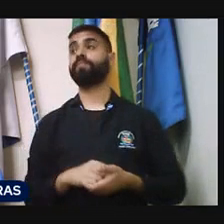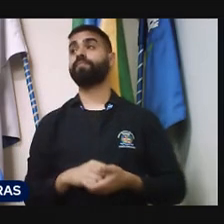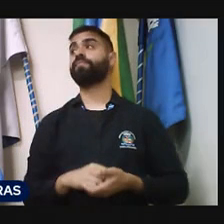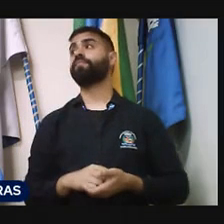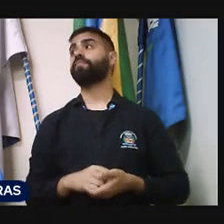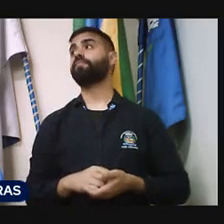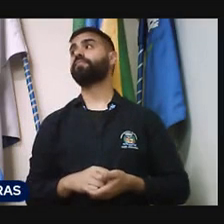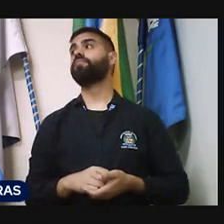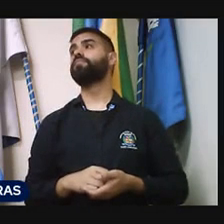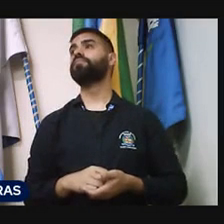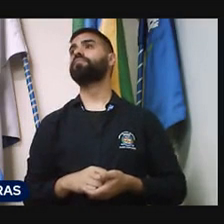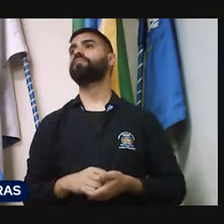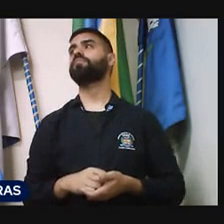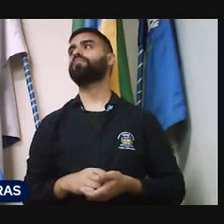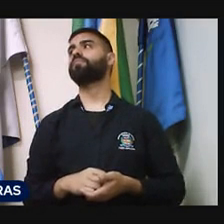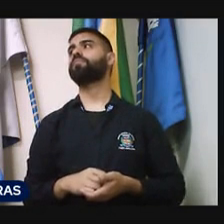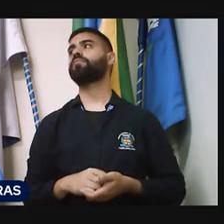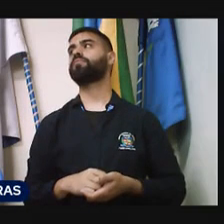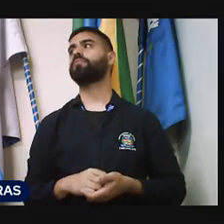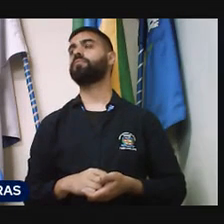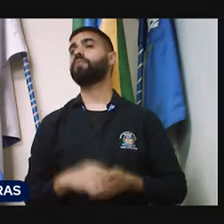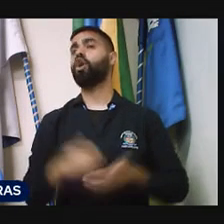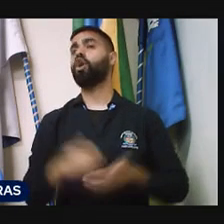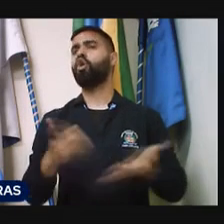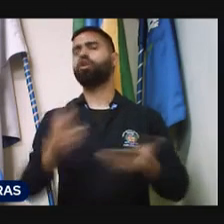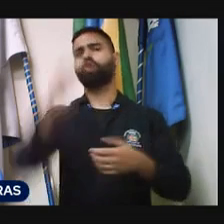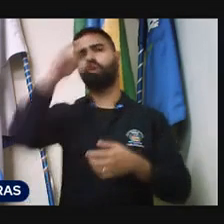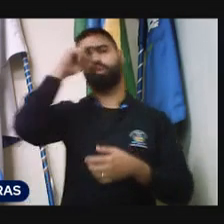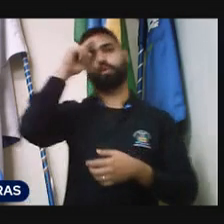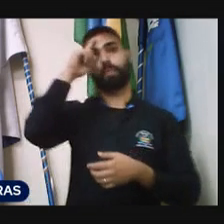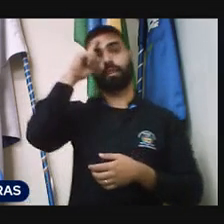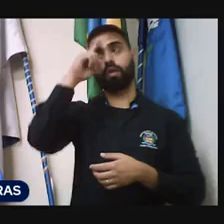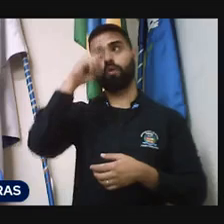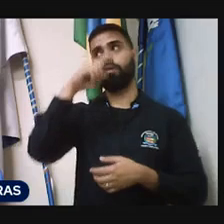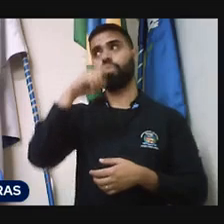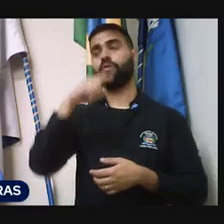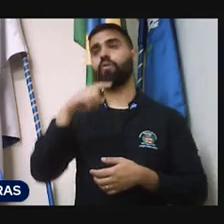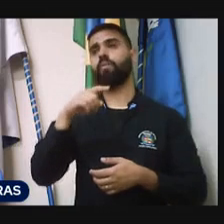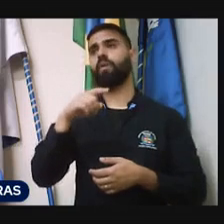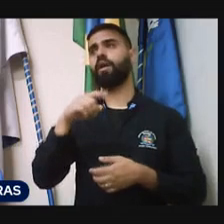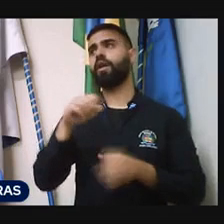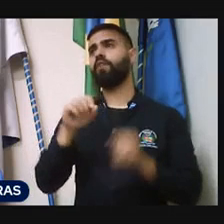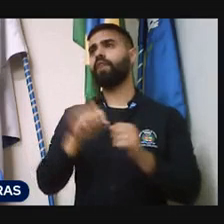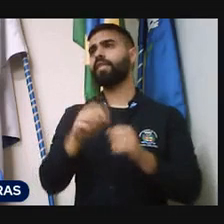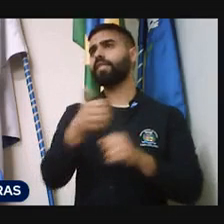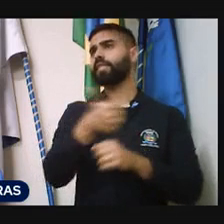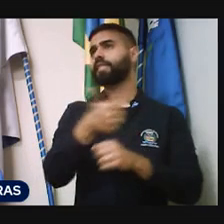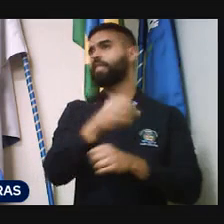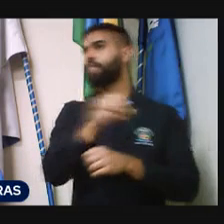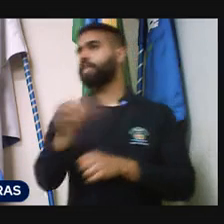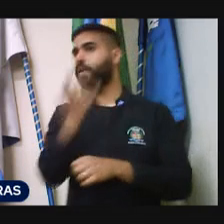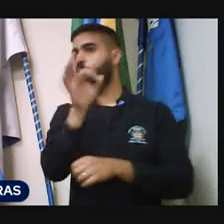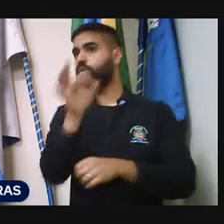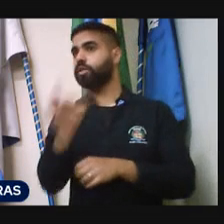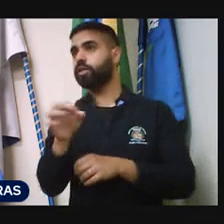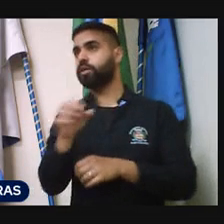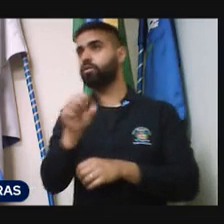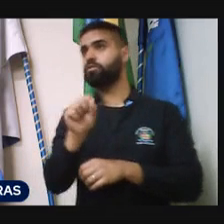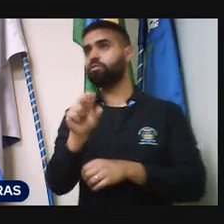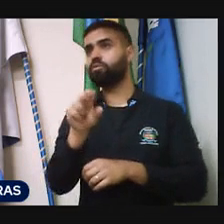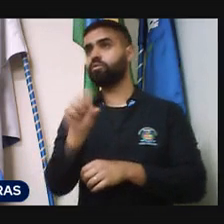e o hospital Gustavo Monteiro ele faz atende cem porcento SUS ou faz